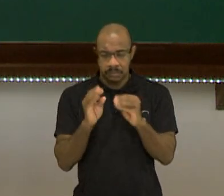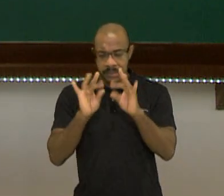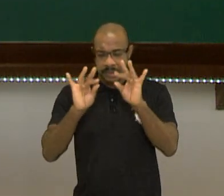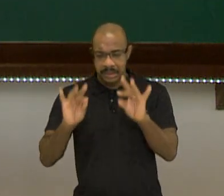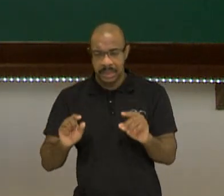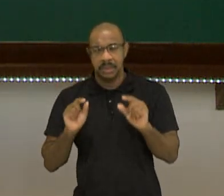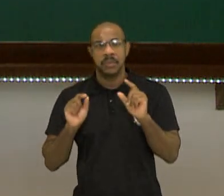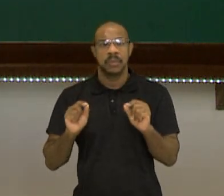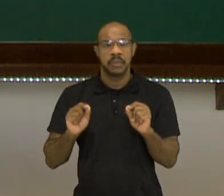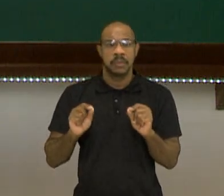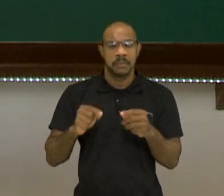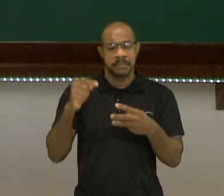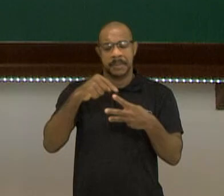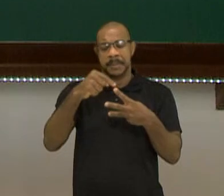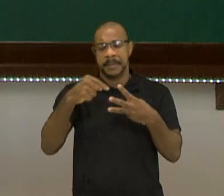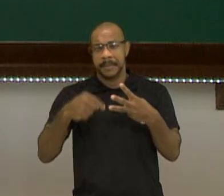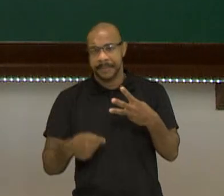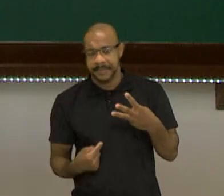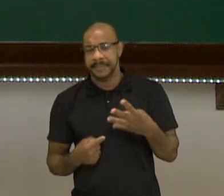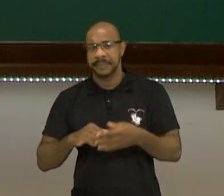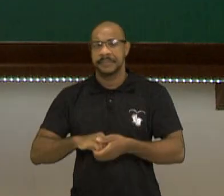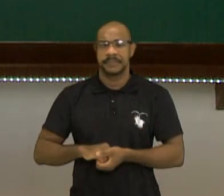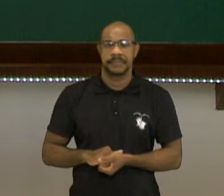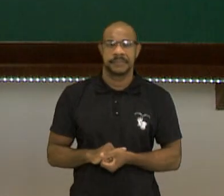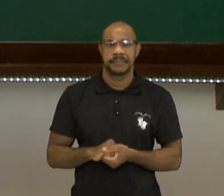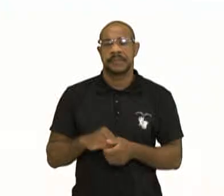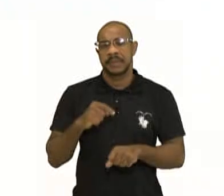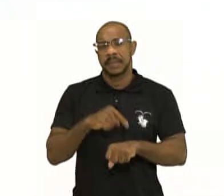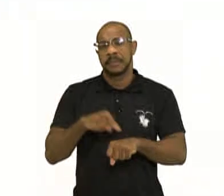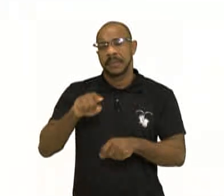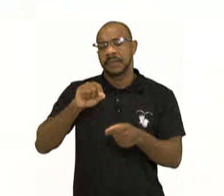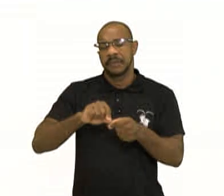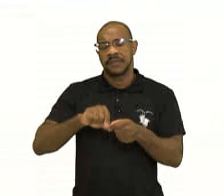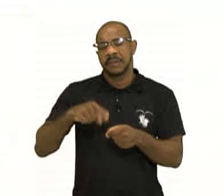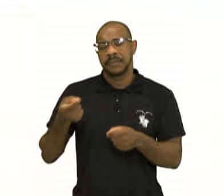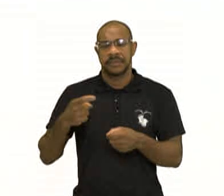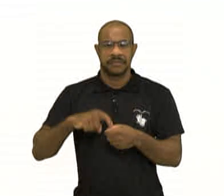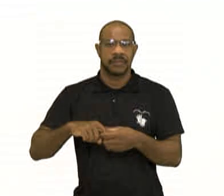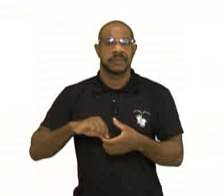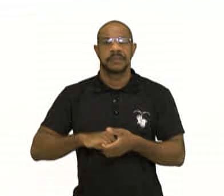detalhada aí esses contrapontos, tá certo? Tempinho para vocês fazerem aí.